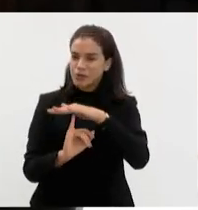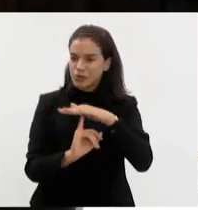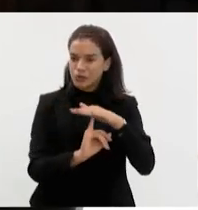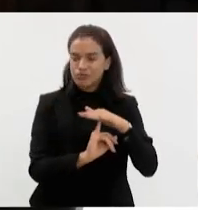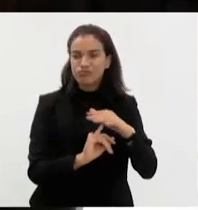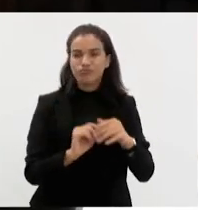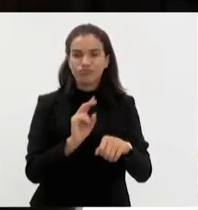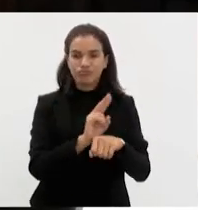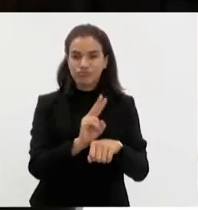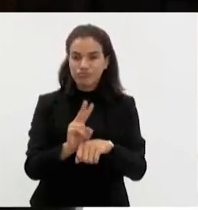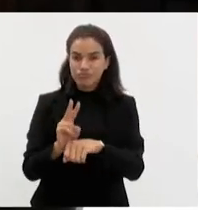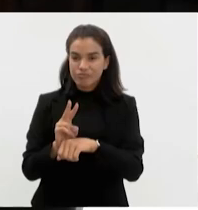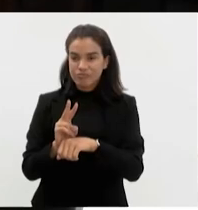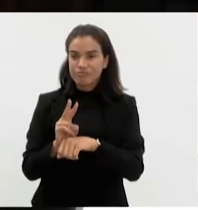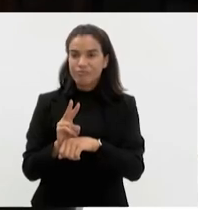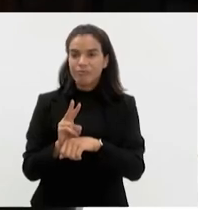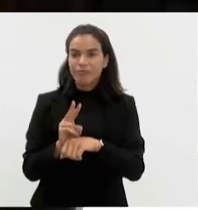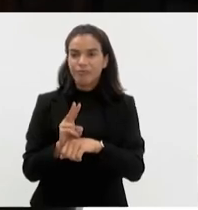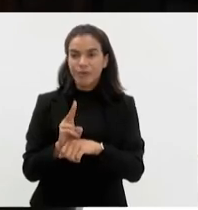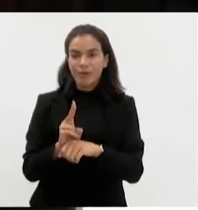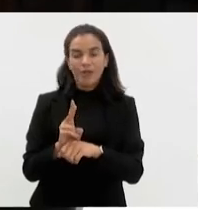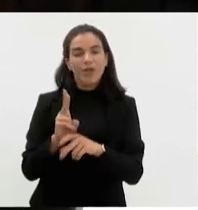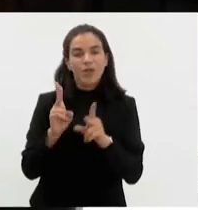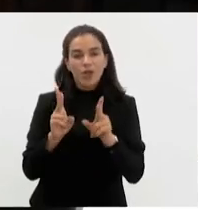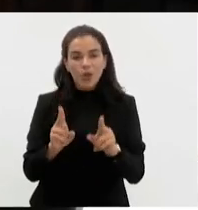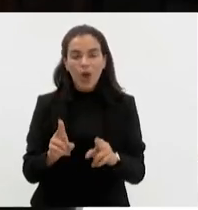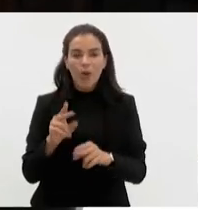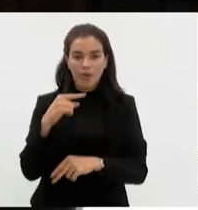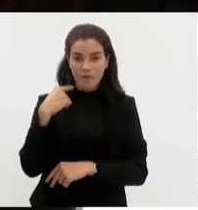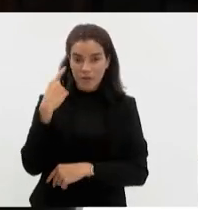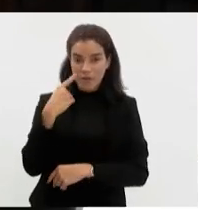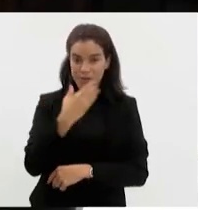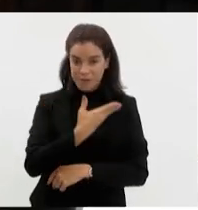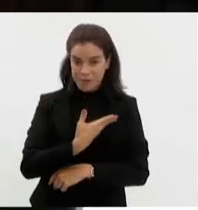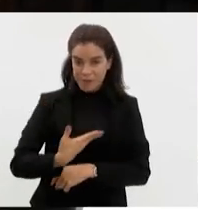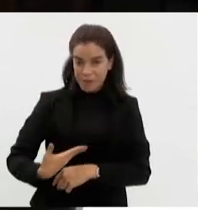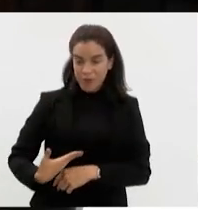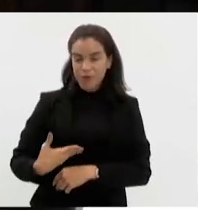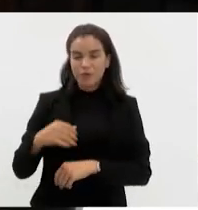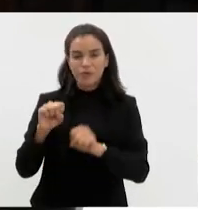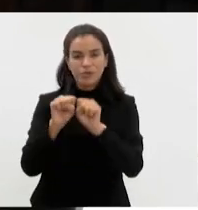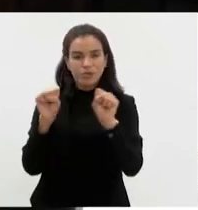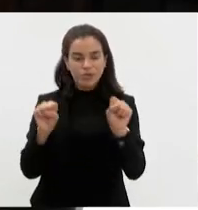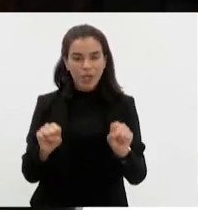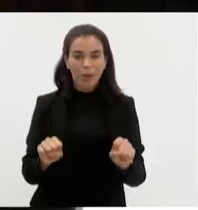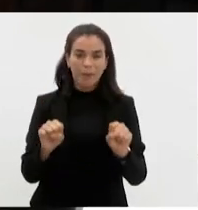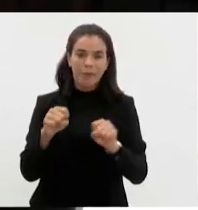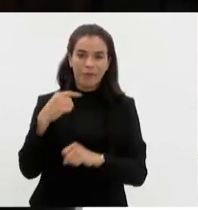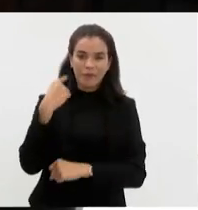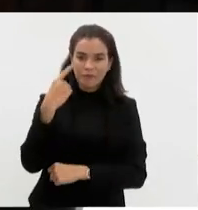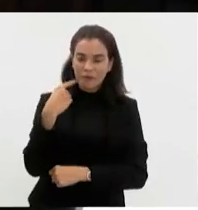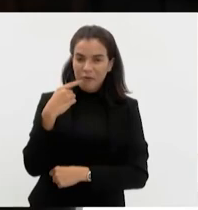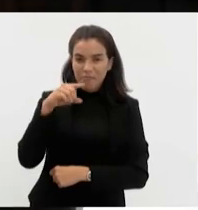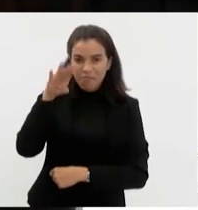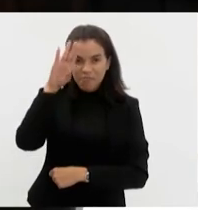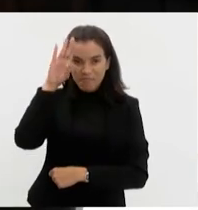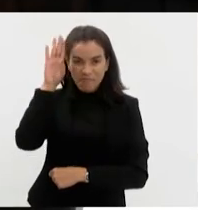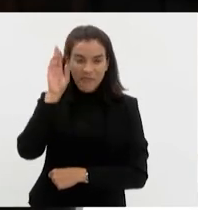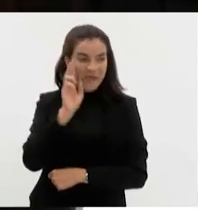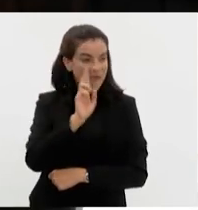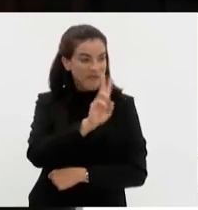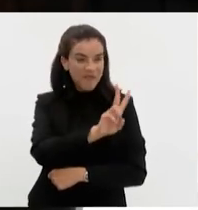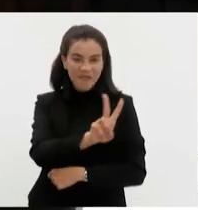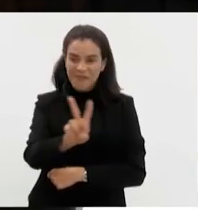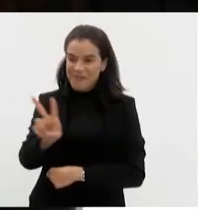proteção como a advocacia pública o sistema de Justiça academia vejo muitas professoras